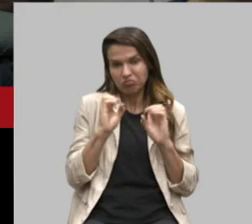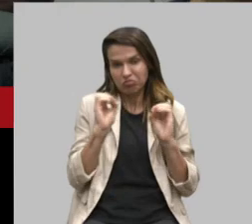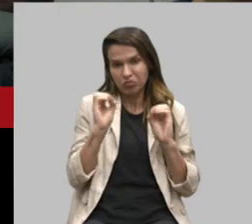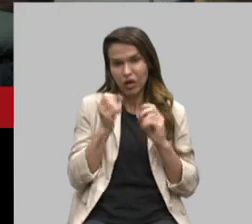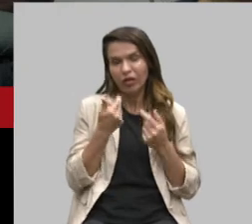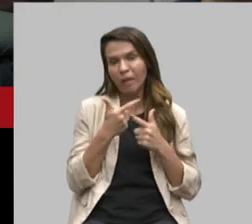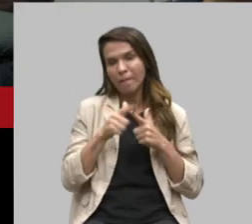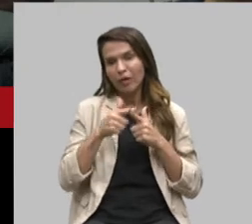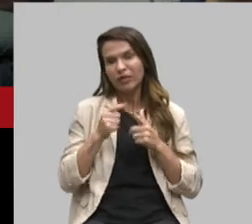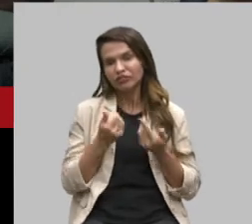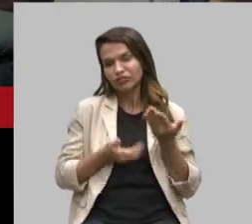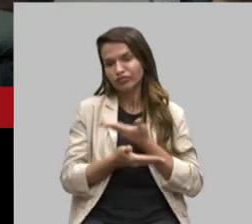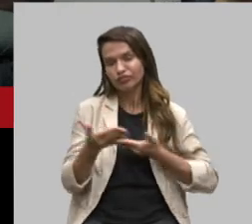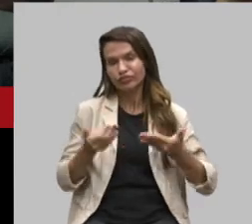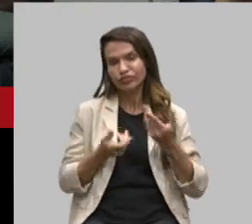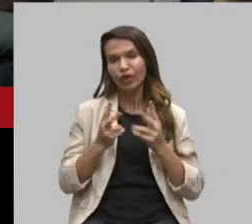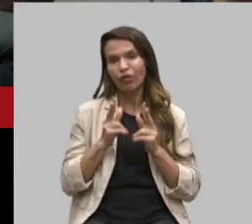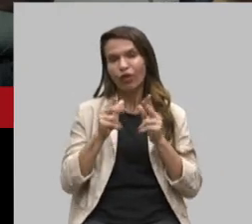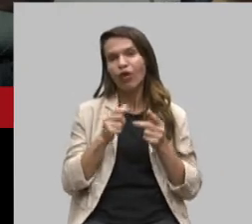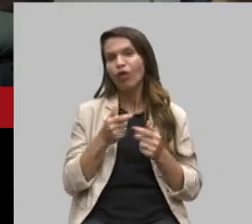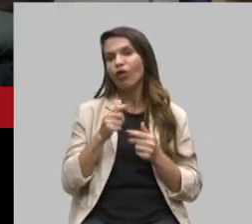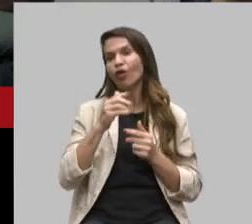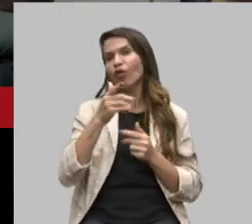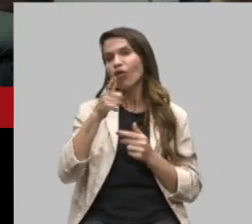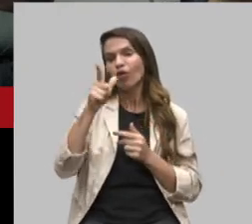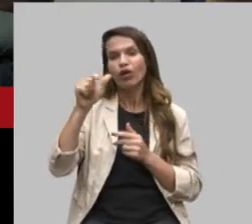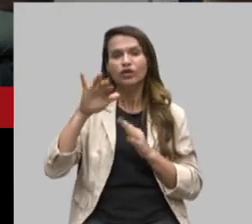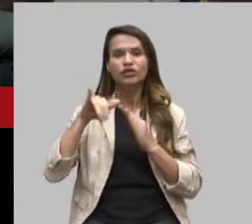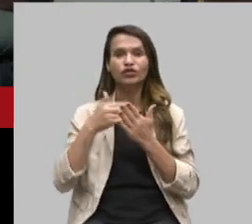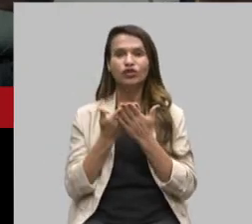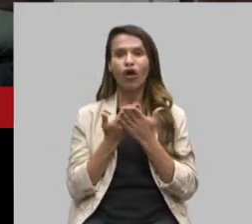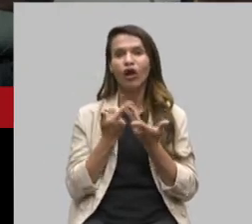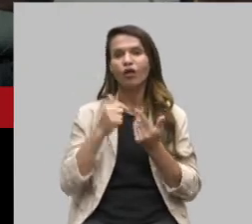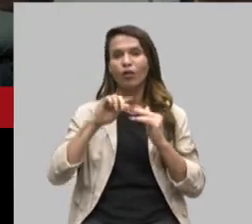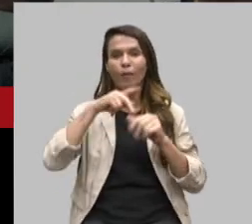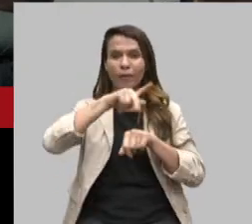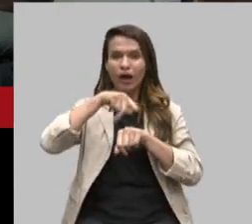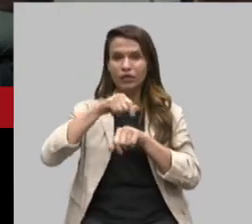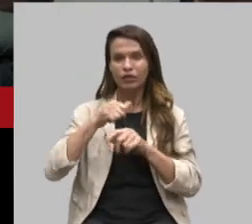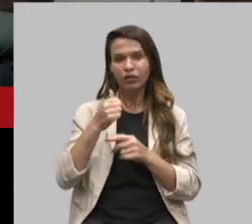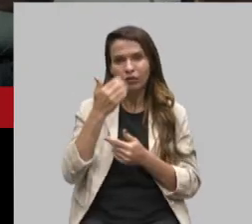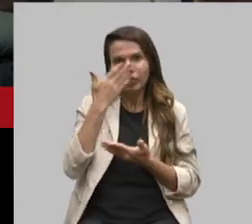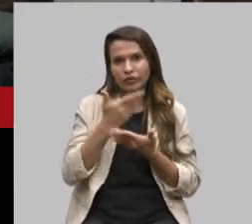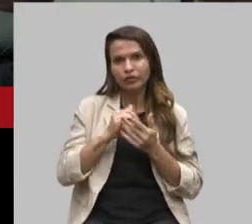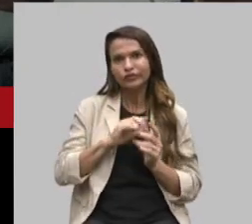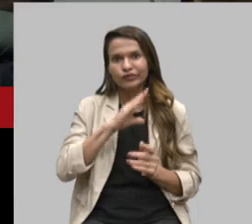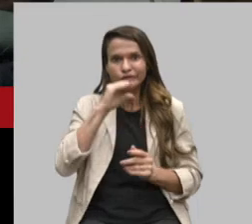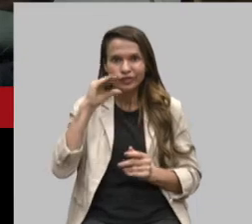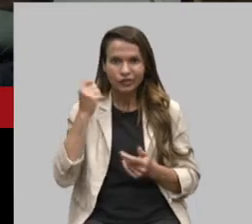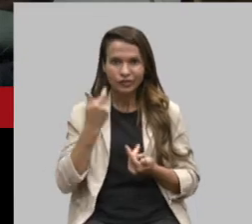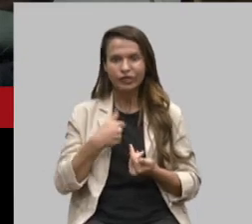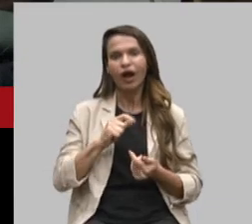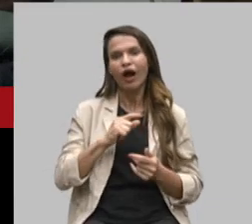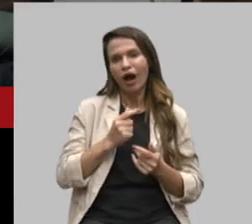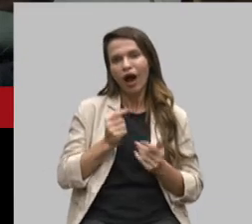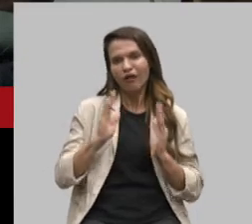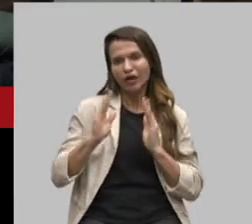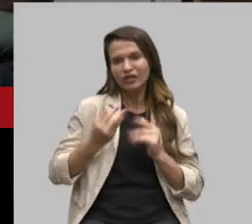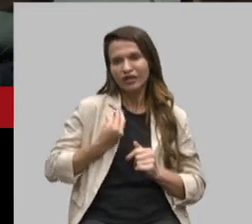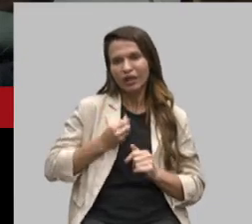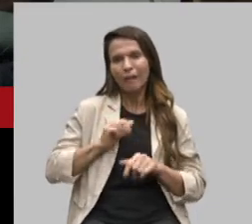de convivência assim como todas as outras escolas do país eu acredito nós somos adolescentes e é a fase da vida em que a gente tem mais problema eu